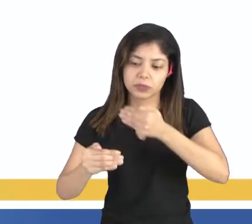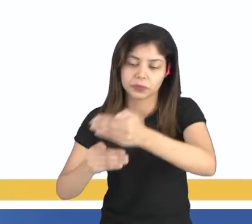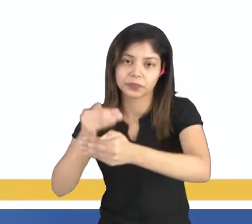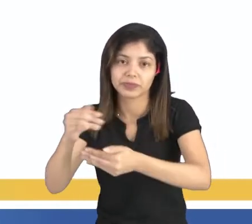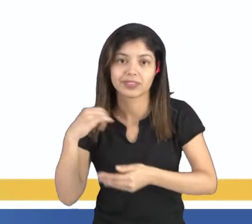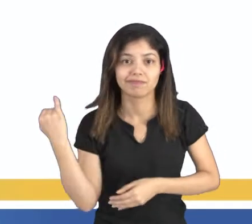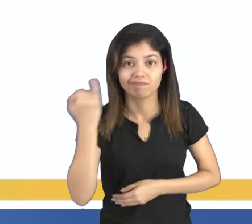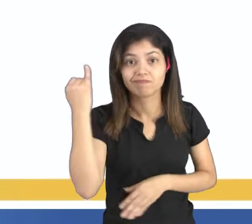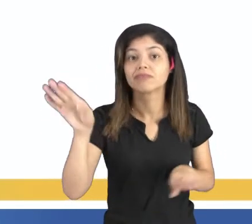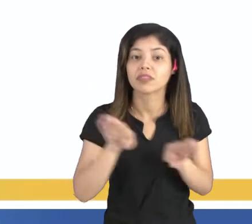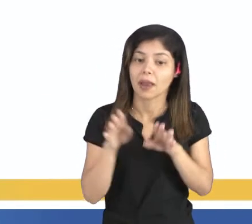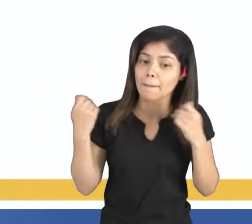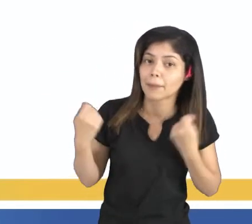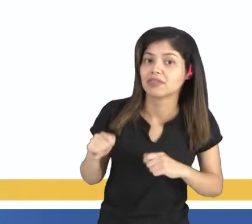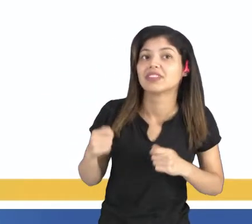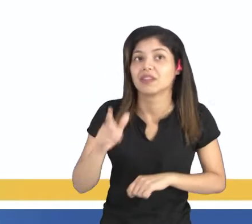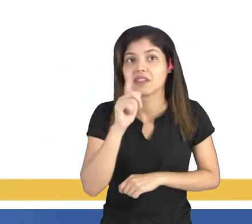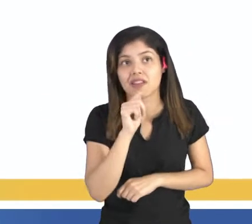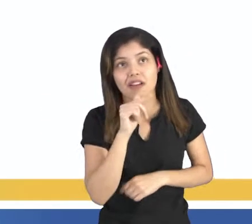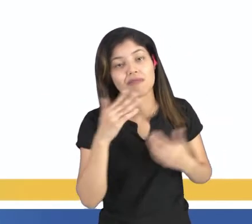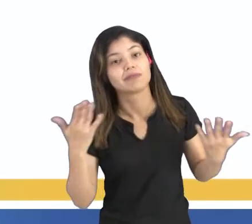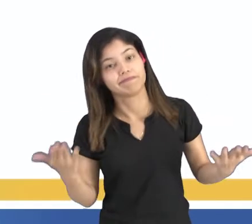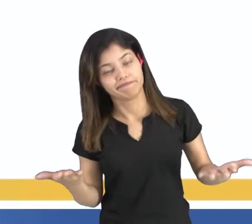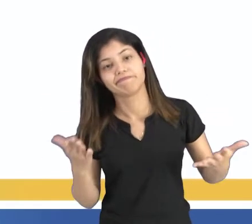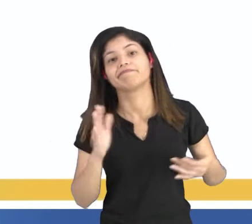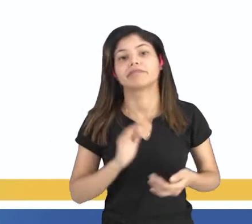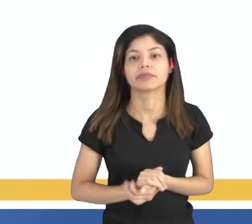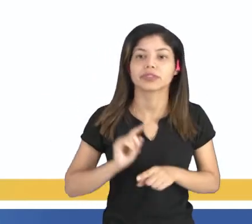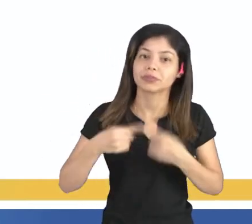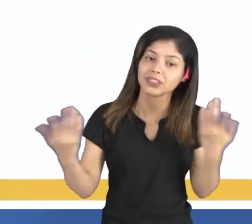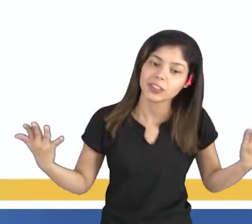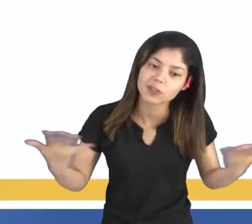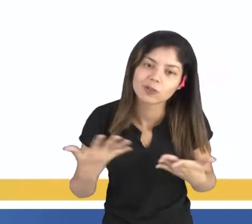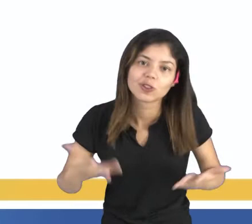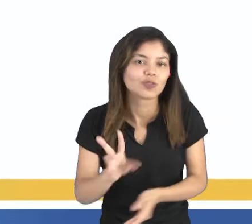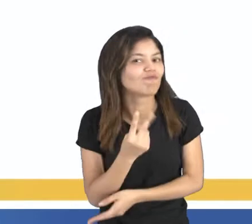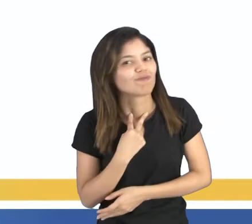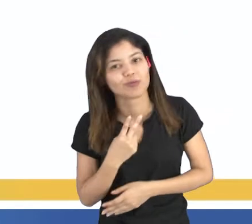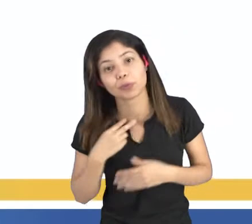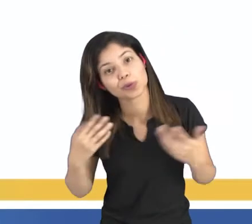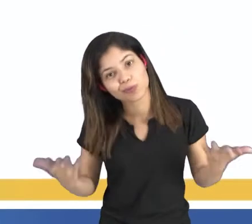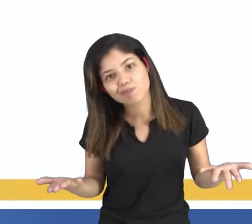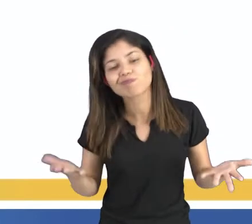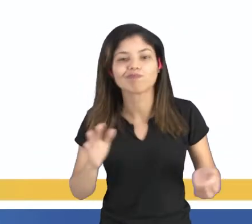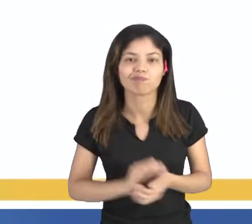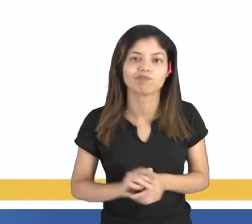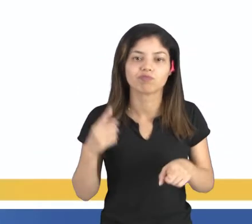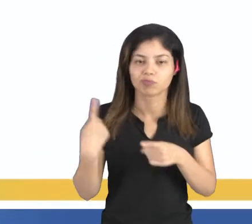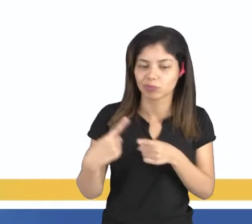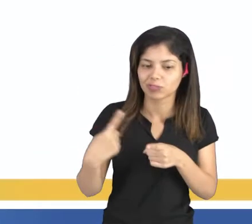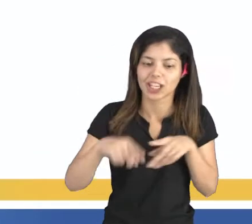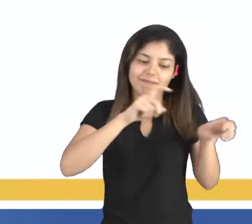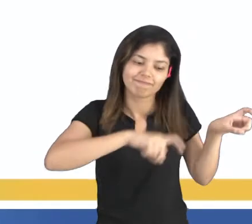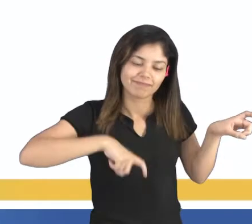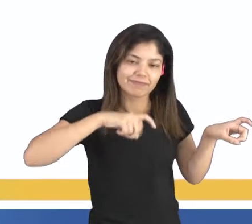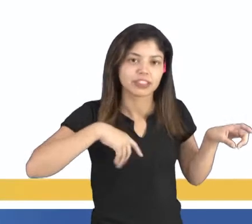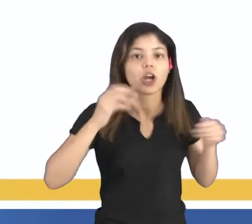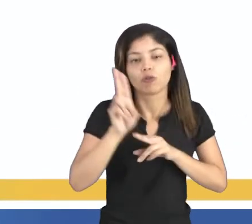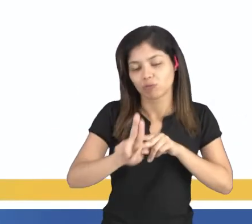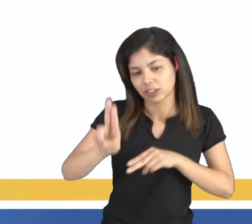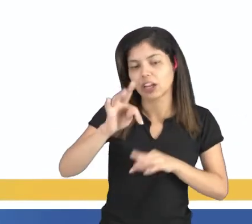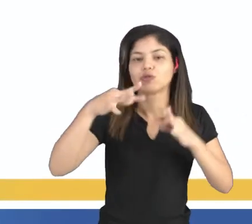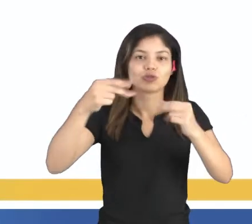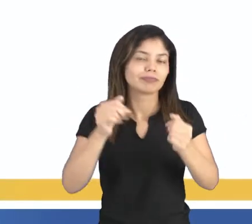rio, principalmente que dependiam das águas de sair para irrigação, para poder cultivar a pequena agricultura de